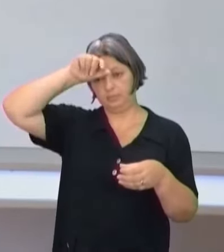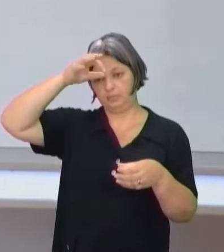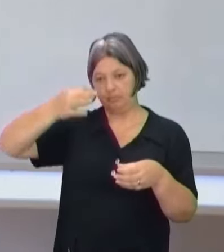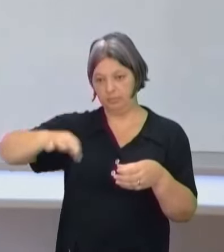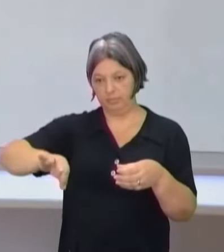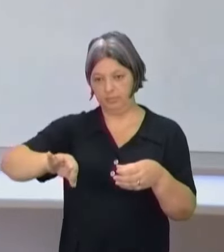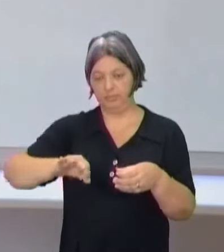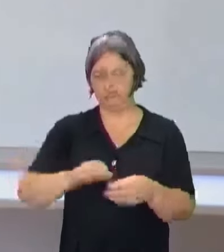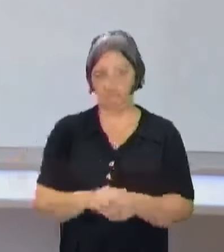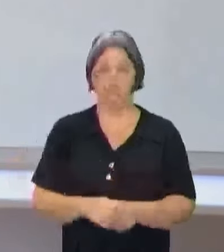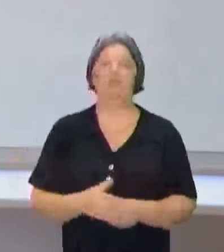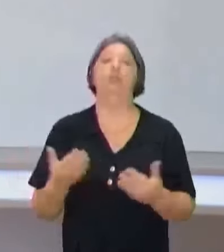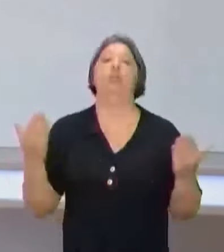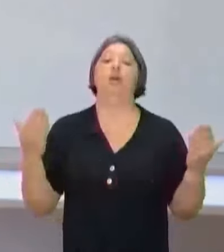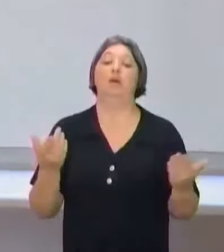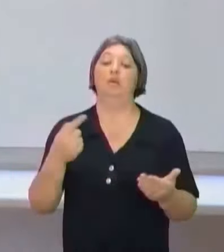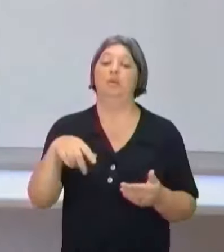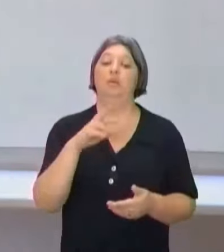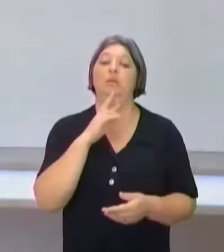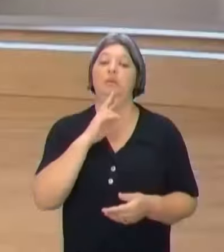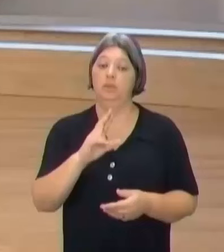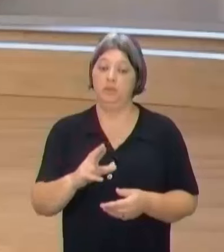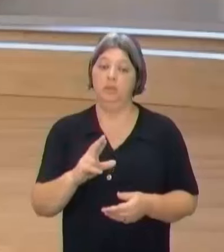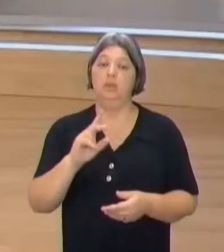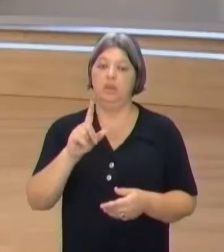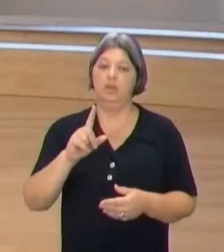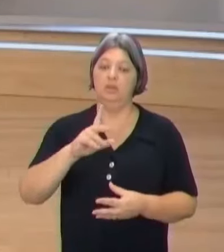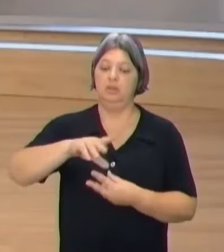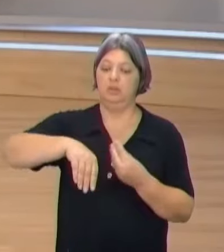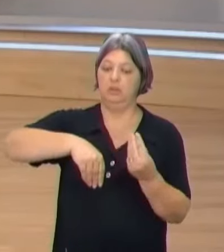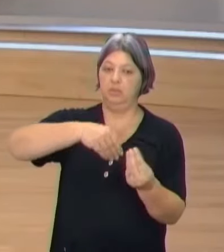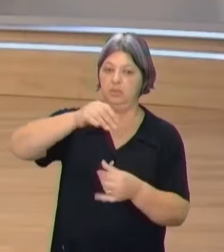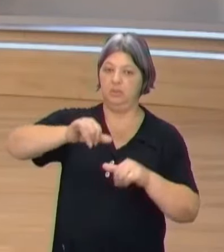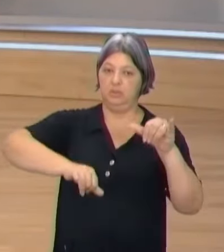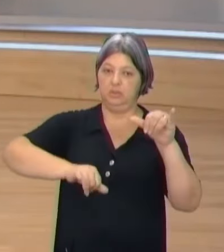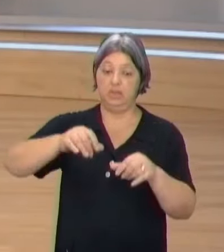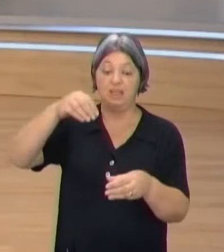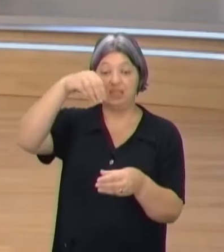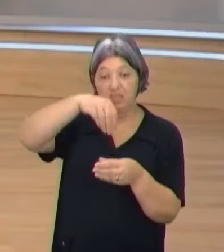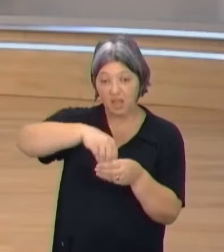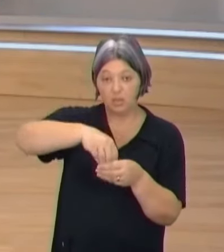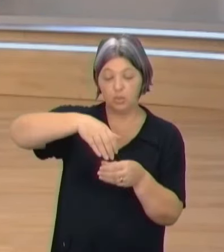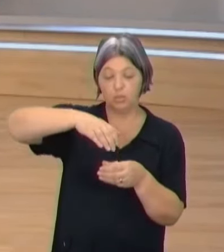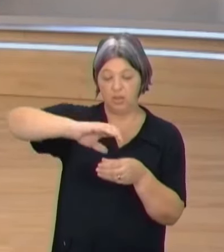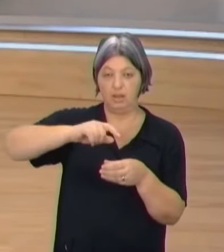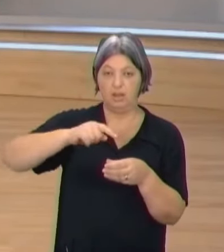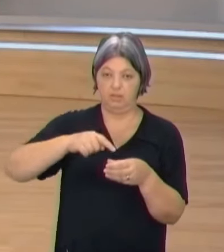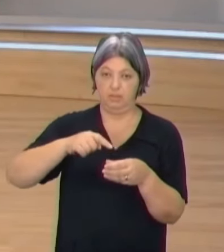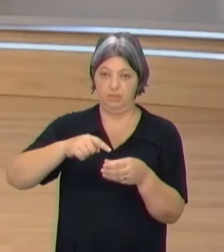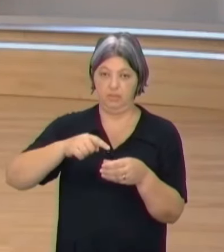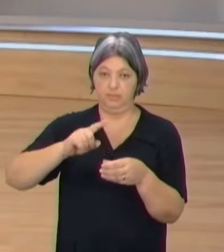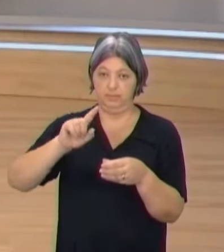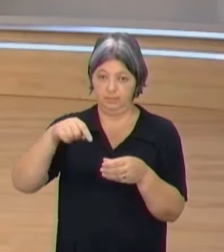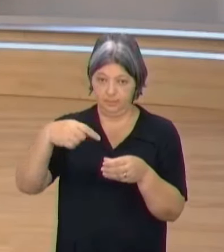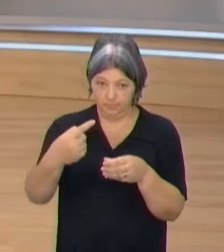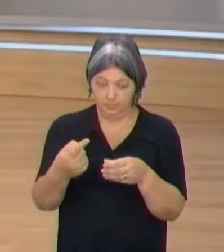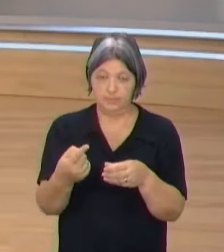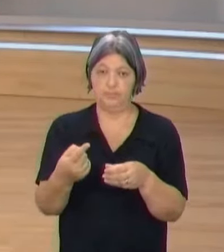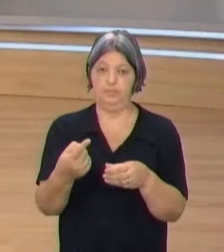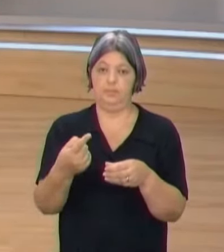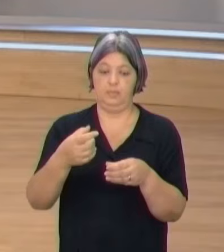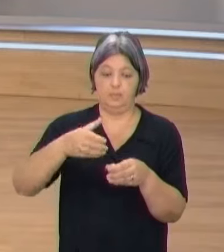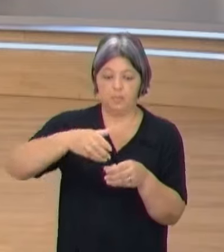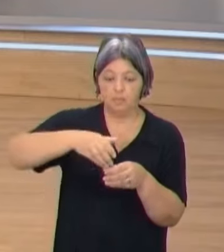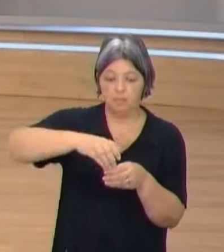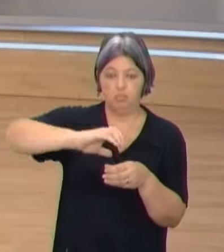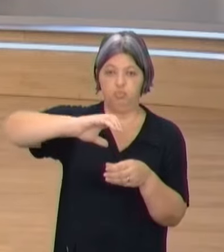Agora vocês vão responder essa reação aqui que estava acontecendo aqui dentro da nossa garrafa. Depois de eu